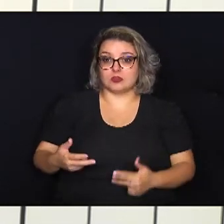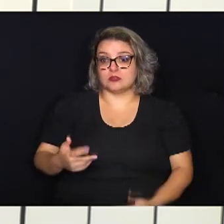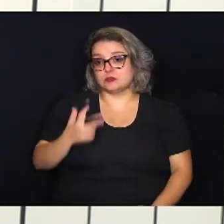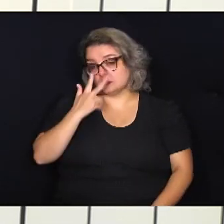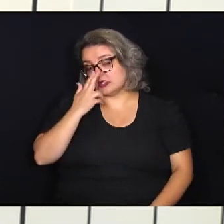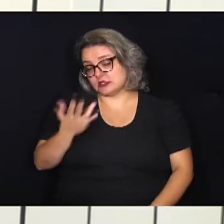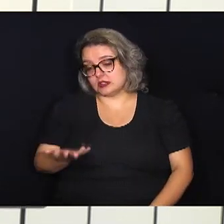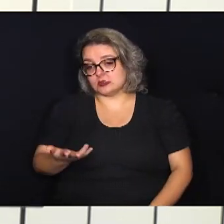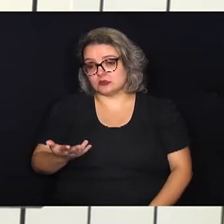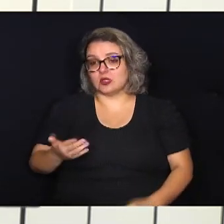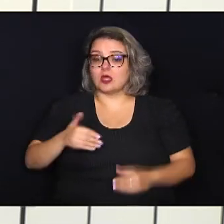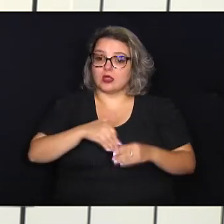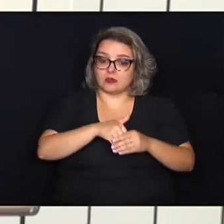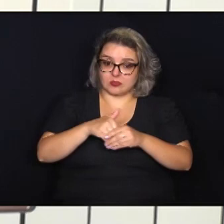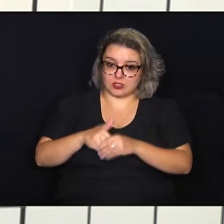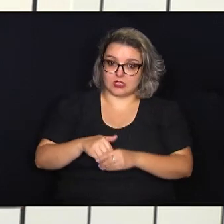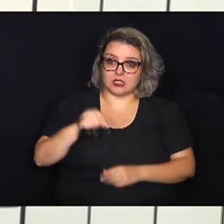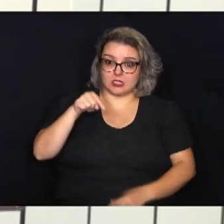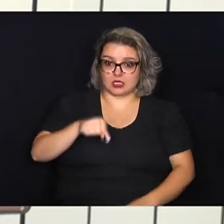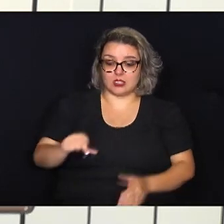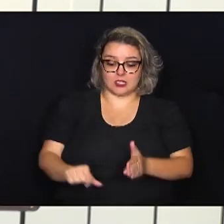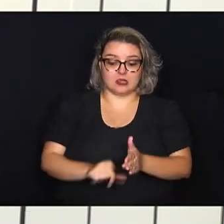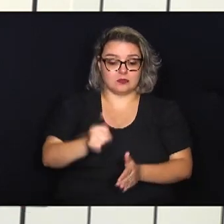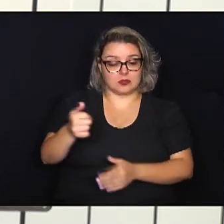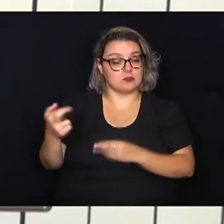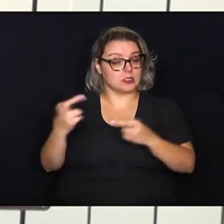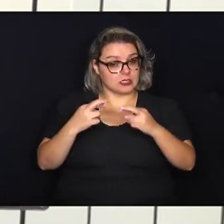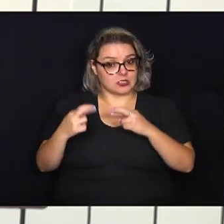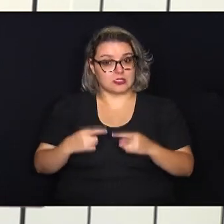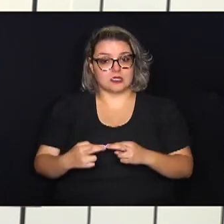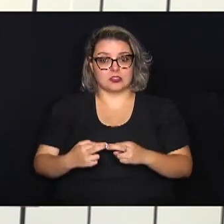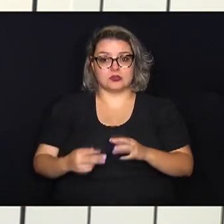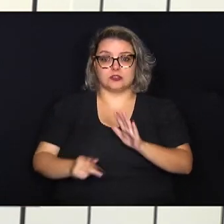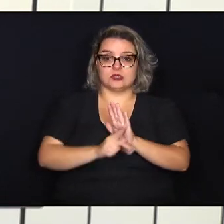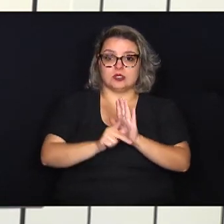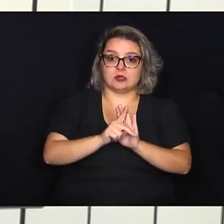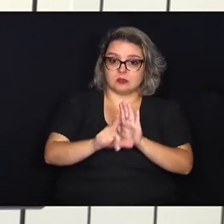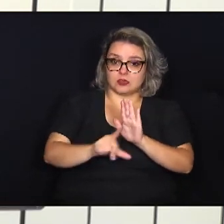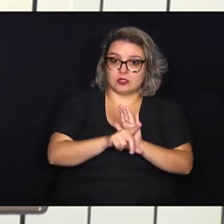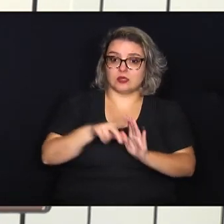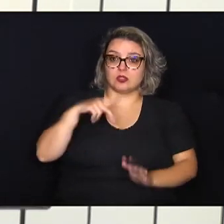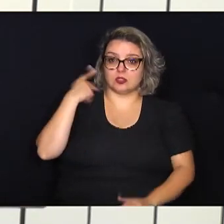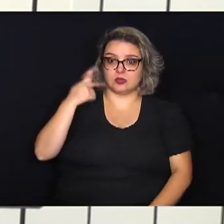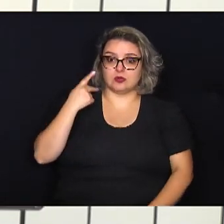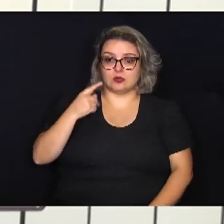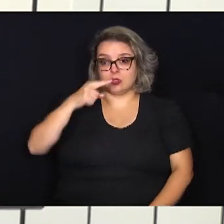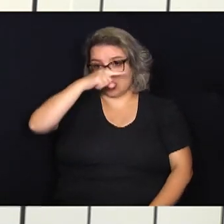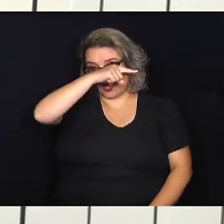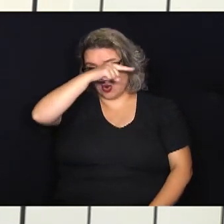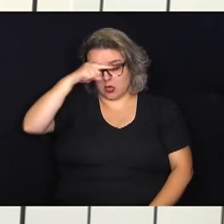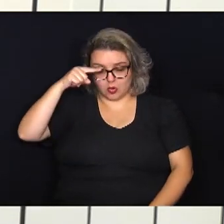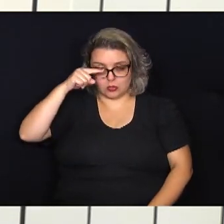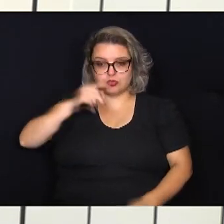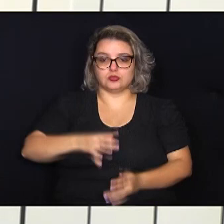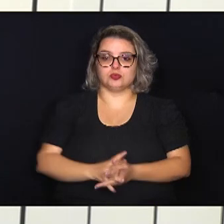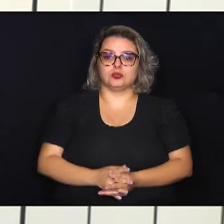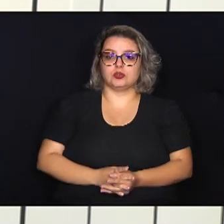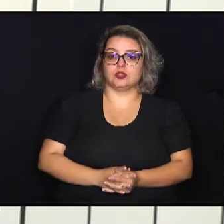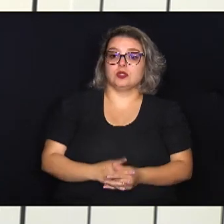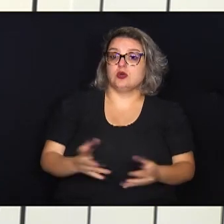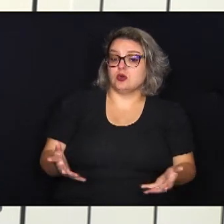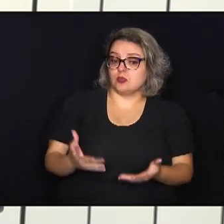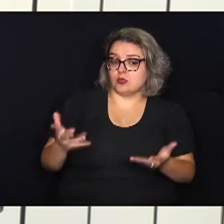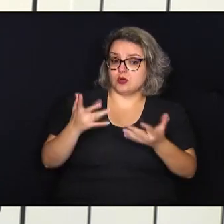Também em votação, porém esta em primeira análise, está o projeto de lei do vereador Otto Alejandro, que promove